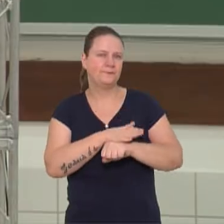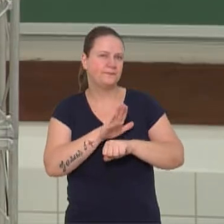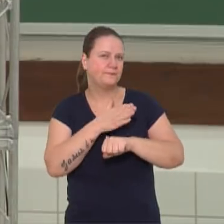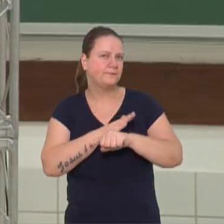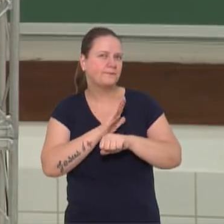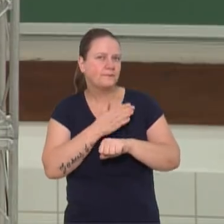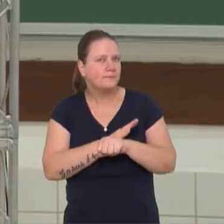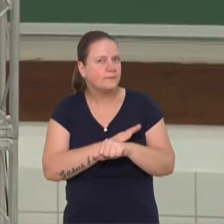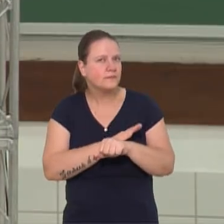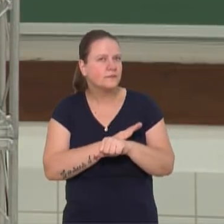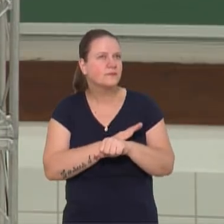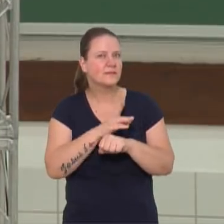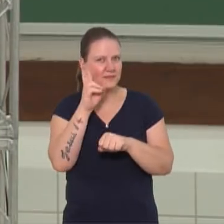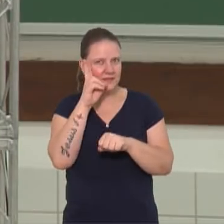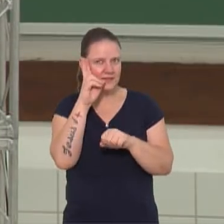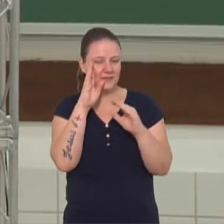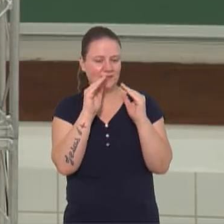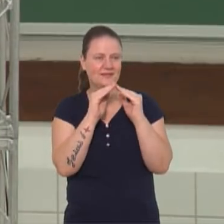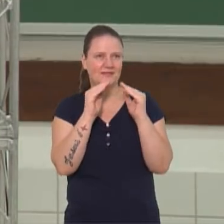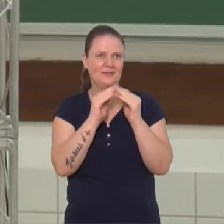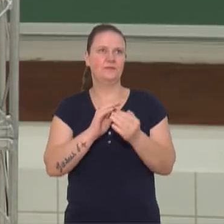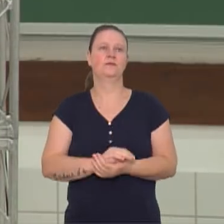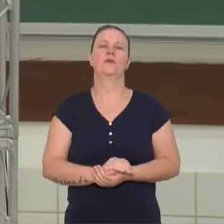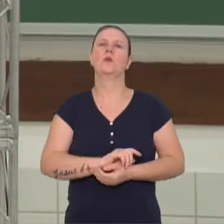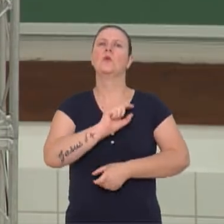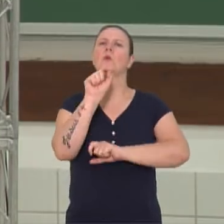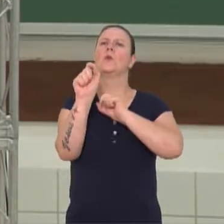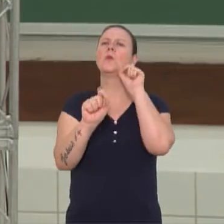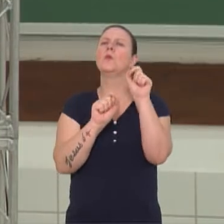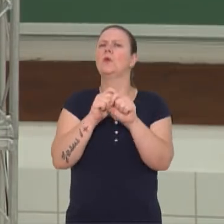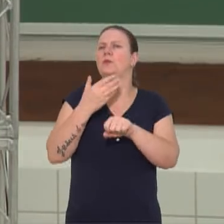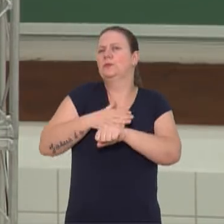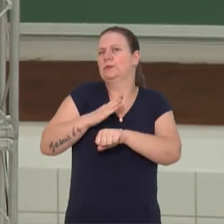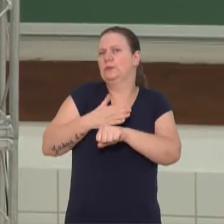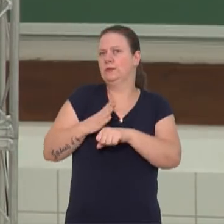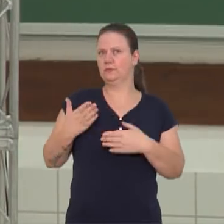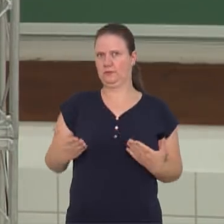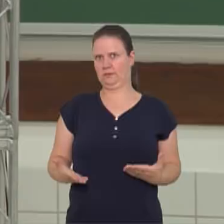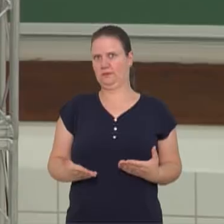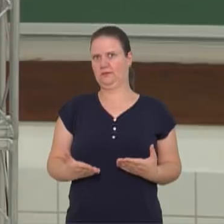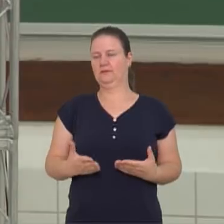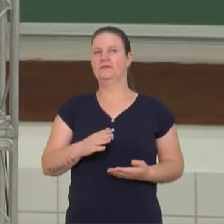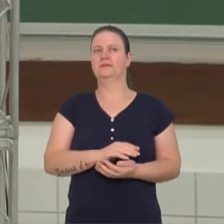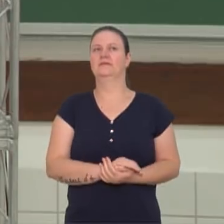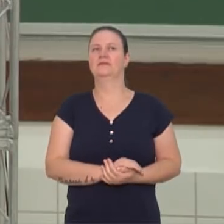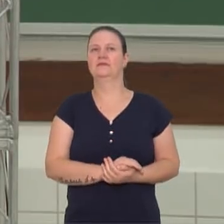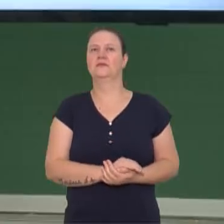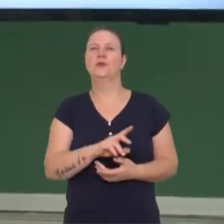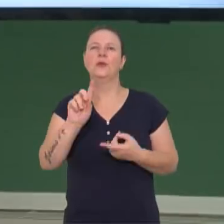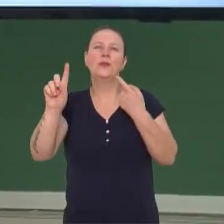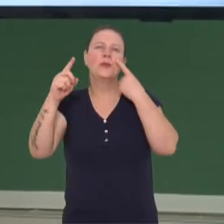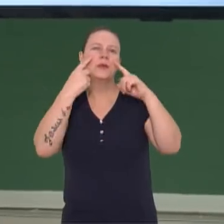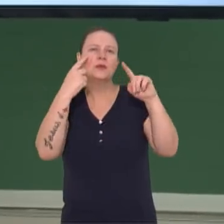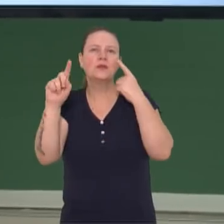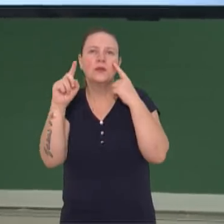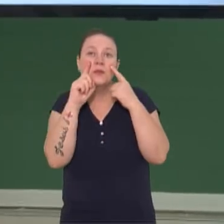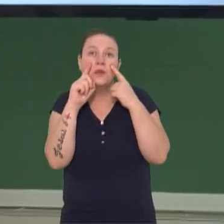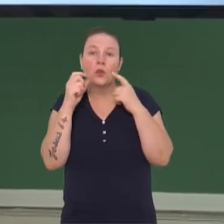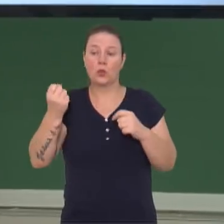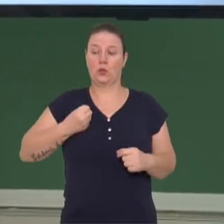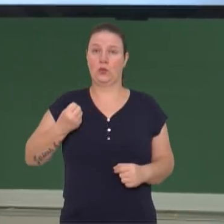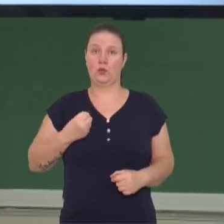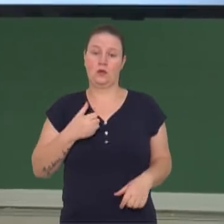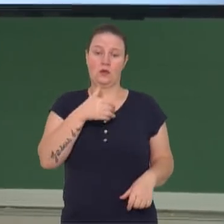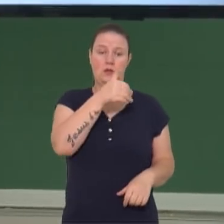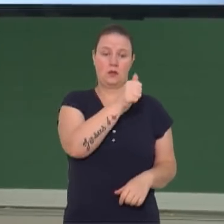Quem conseguiu fazer essa tarefa? Qual era a tarefa? A tarefa era descobrir os valores do A, do